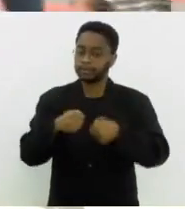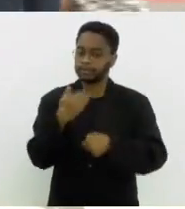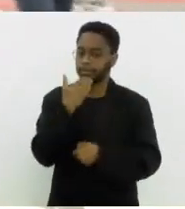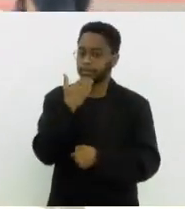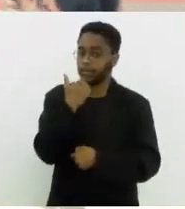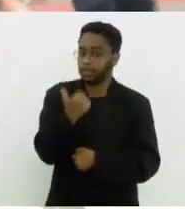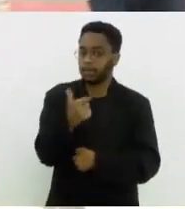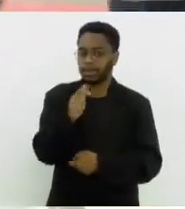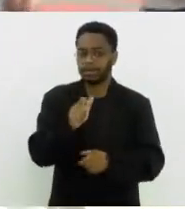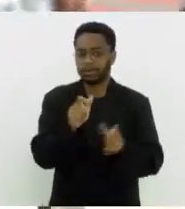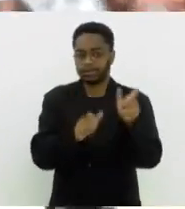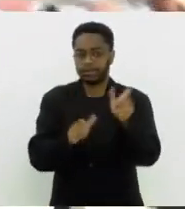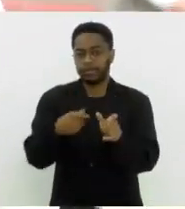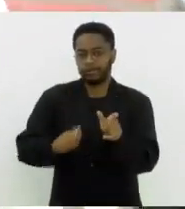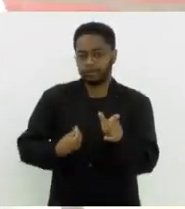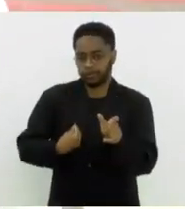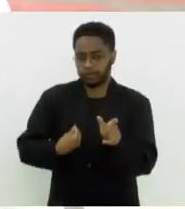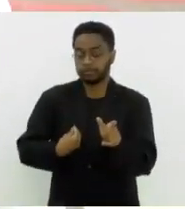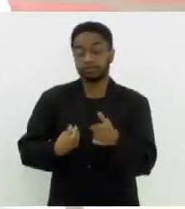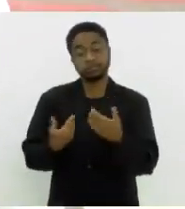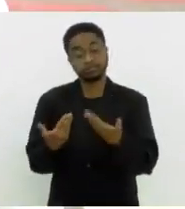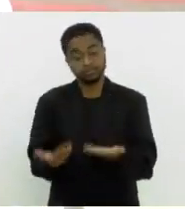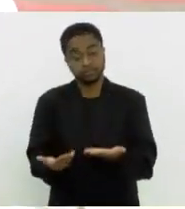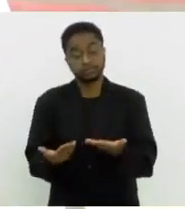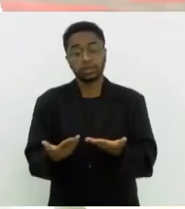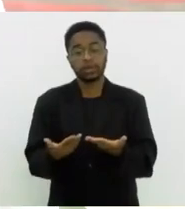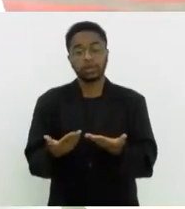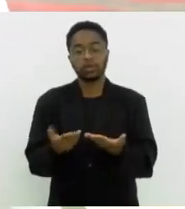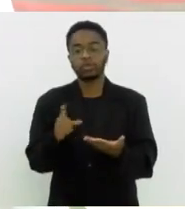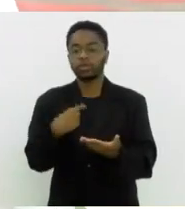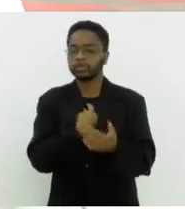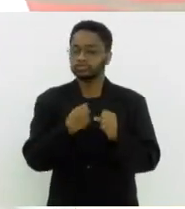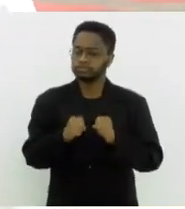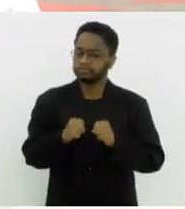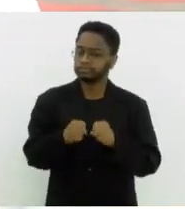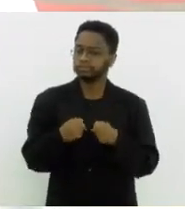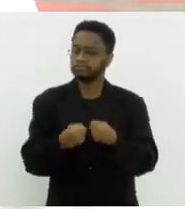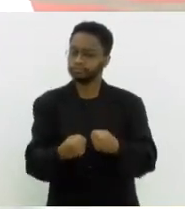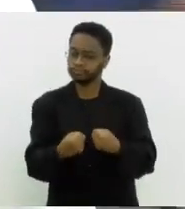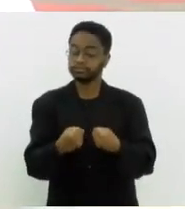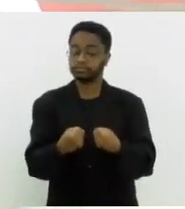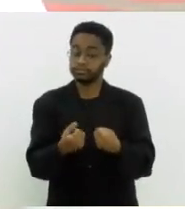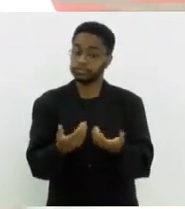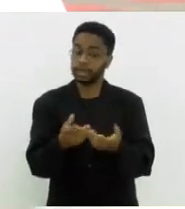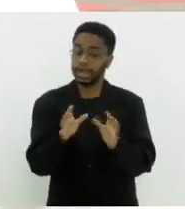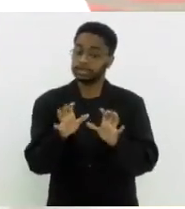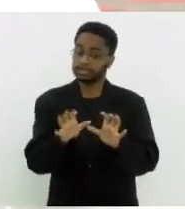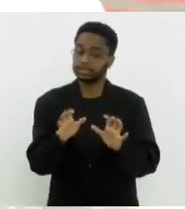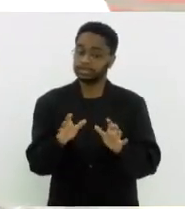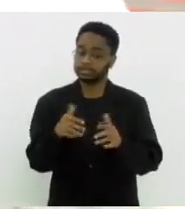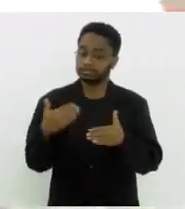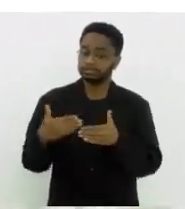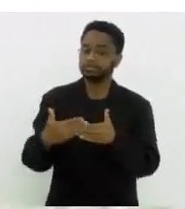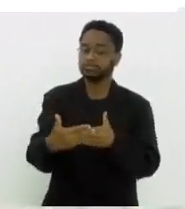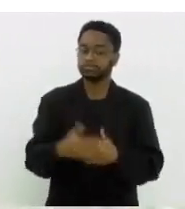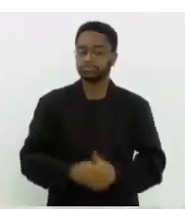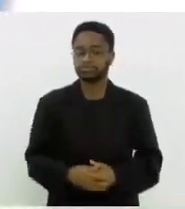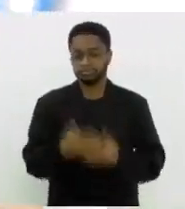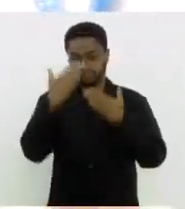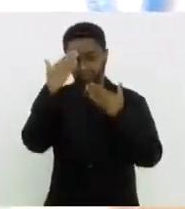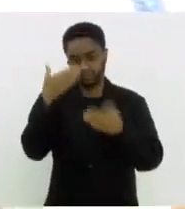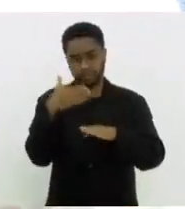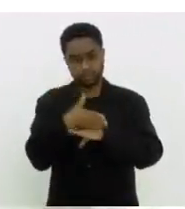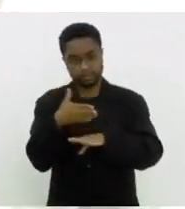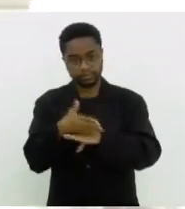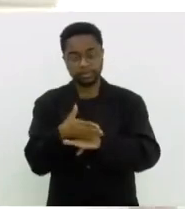vida do cidadão e, para isso, né, nós precisamos fazer todo o esforço necessário e assim tem sido feito. Agradeço a sua participação,